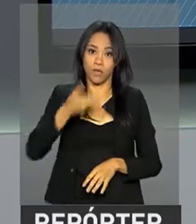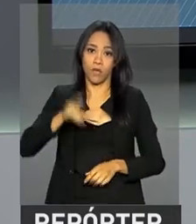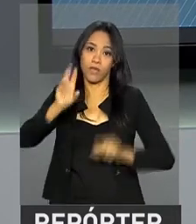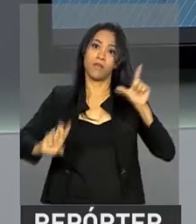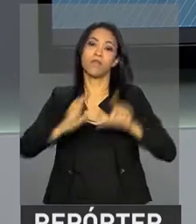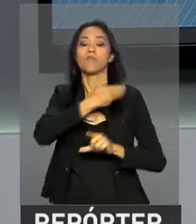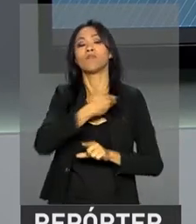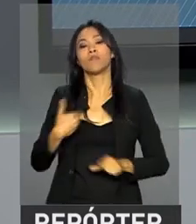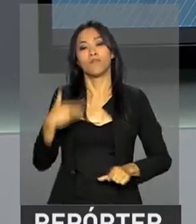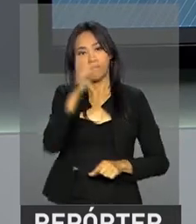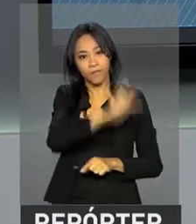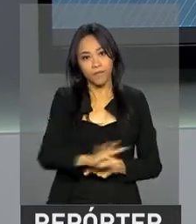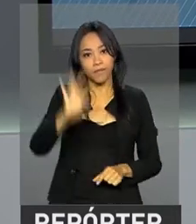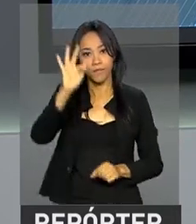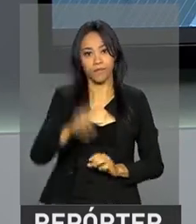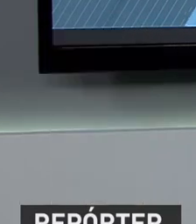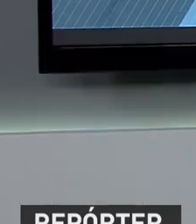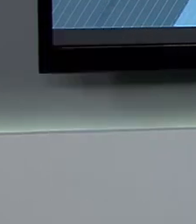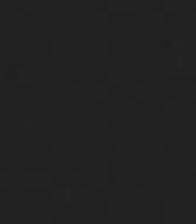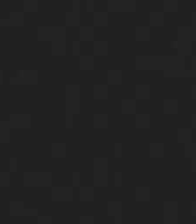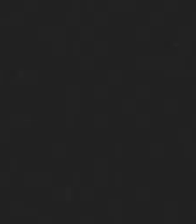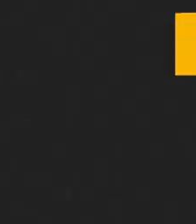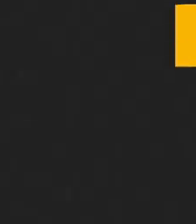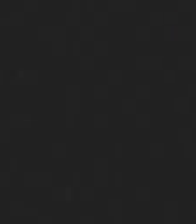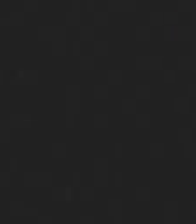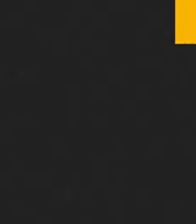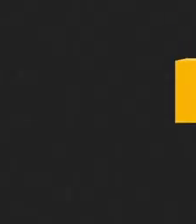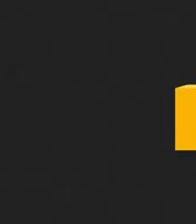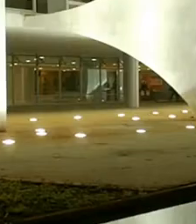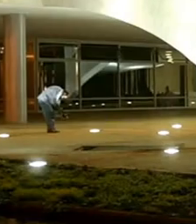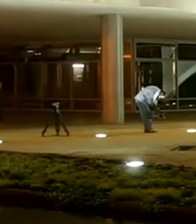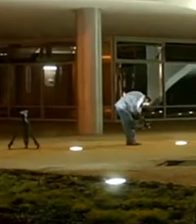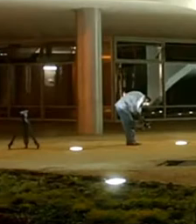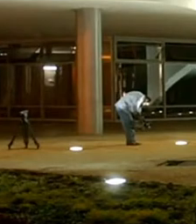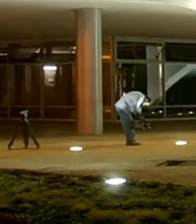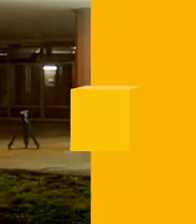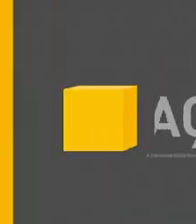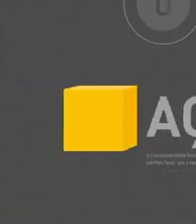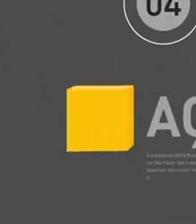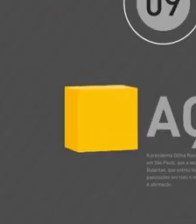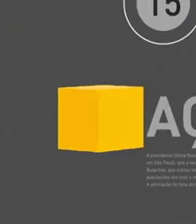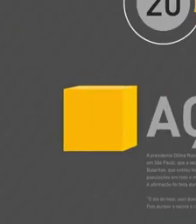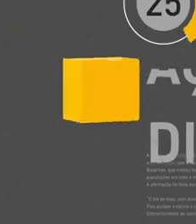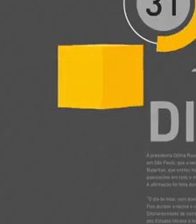na NBR, a TV do Governo Federal.